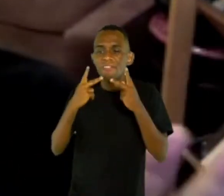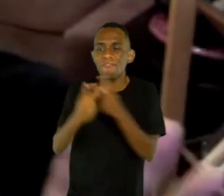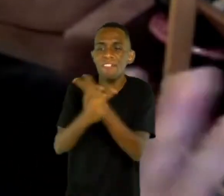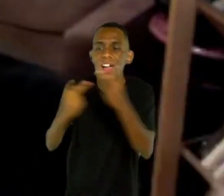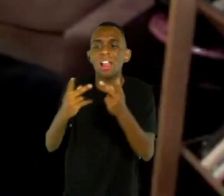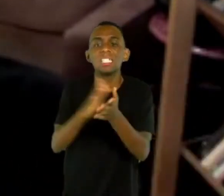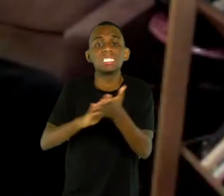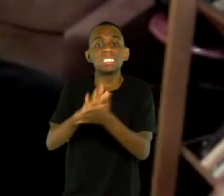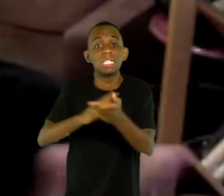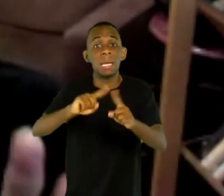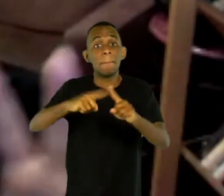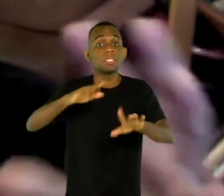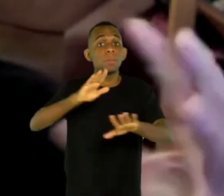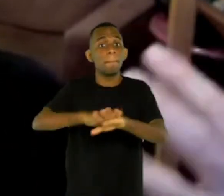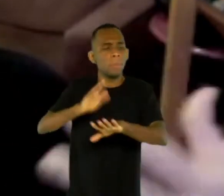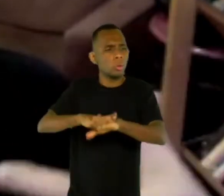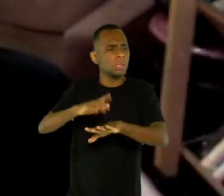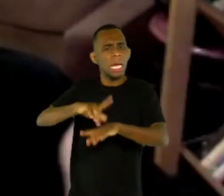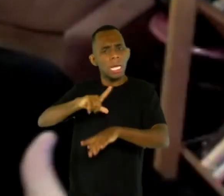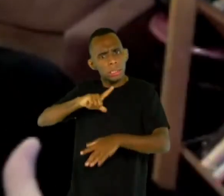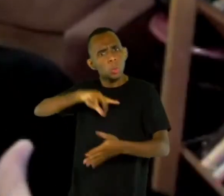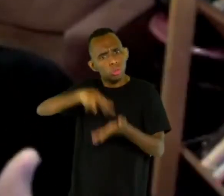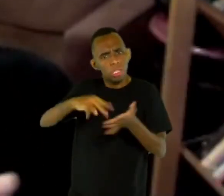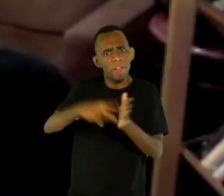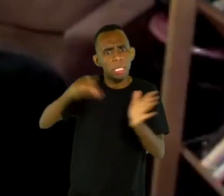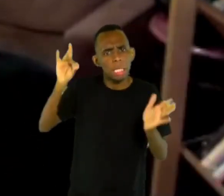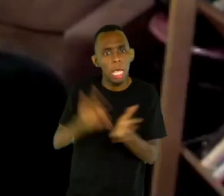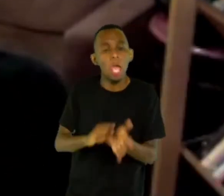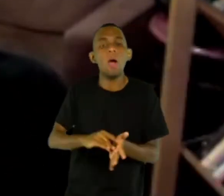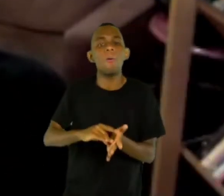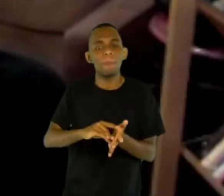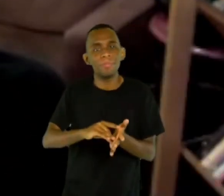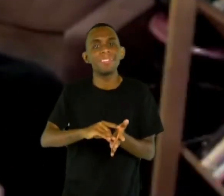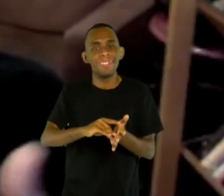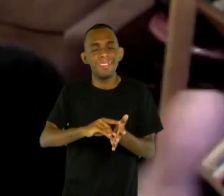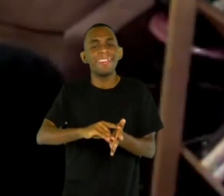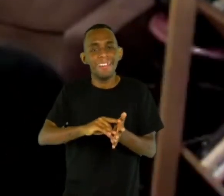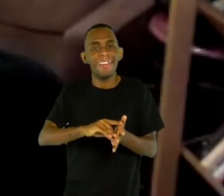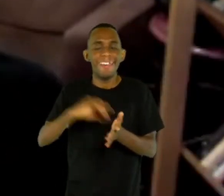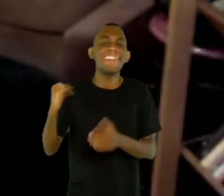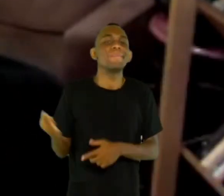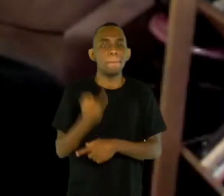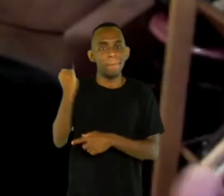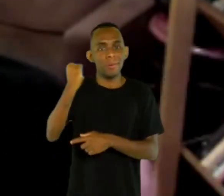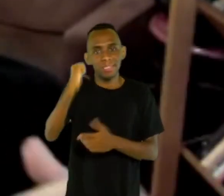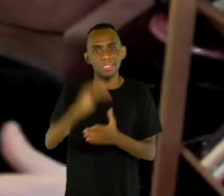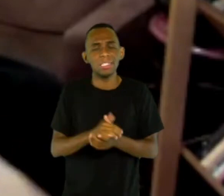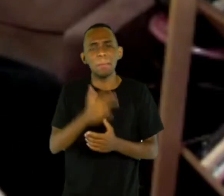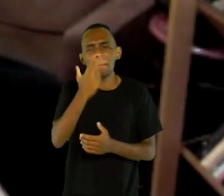muita coisa de muita coisa, né? Ela, na verdade, é uma espécie assim, de metáfora